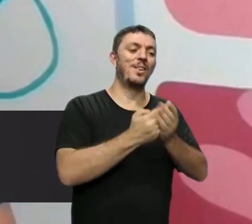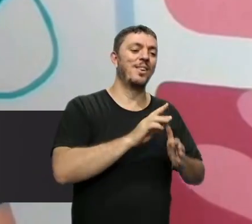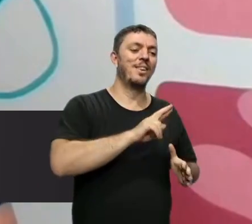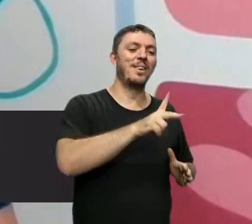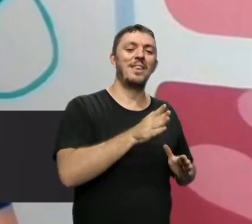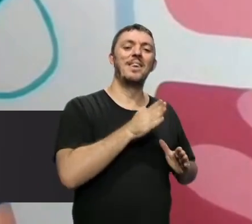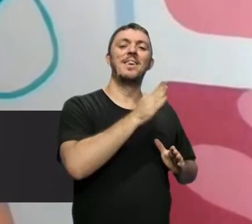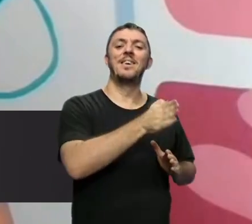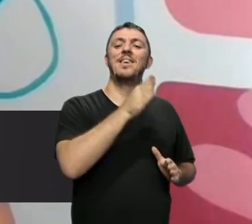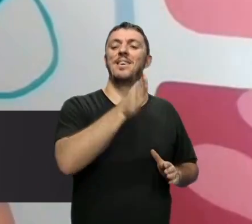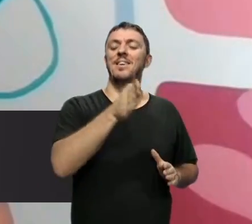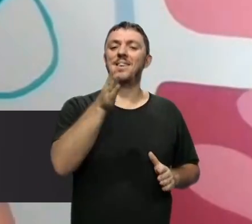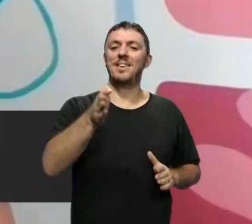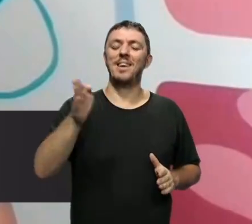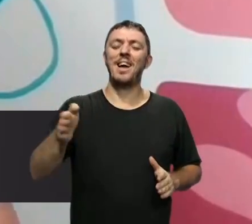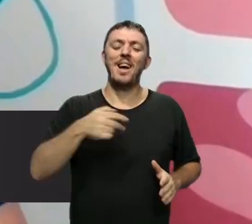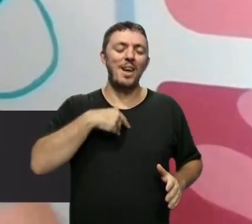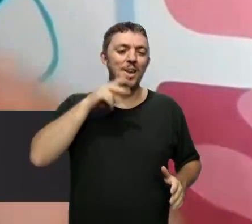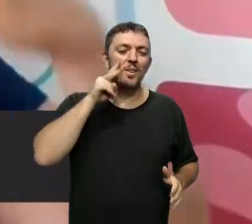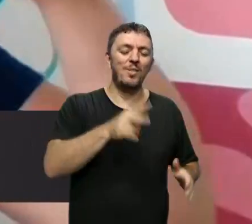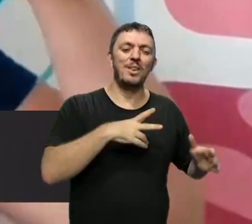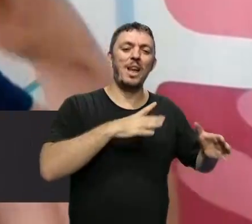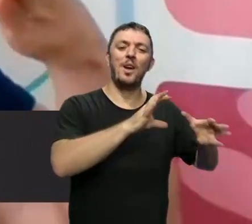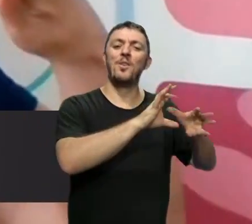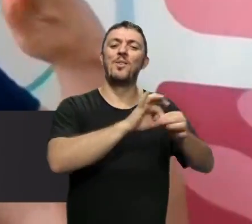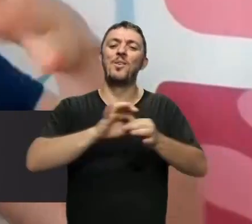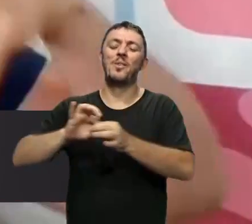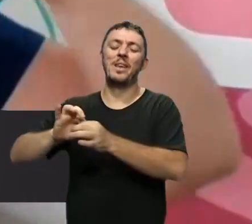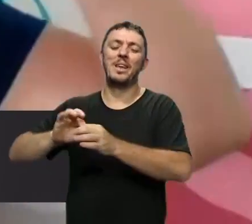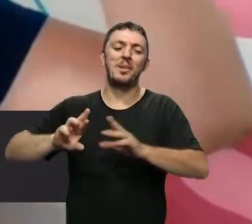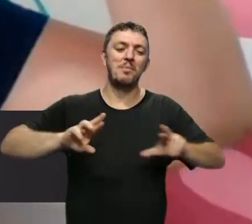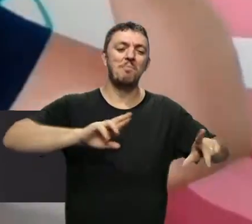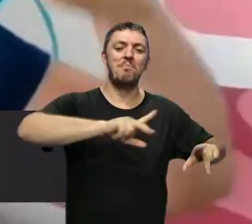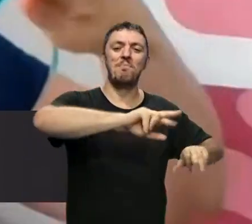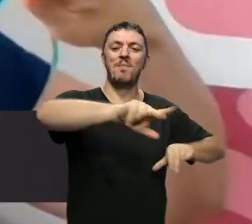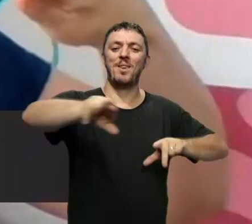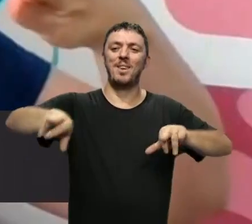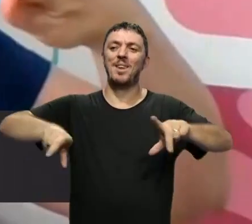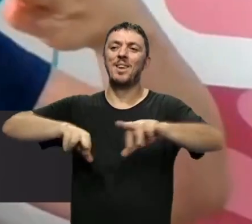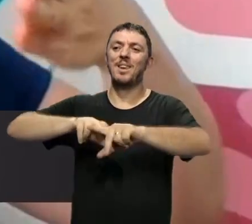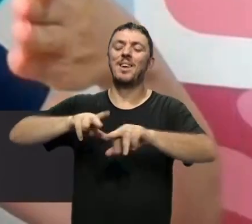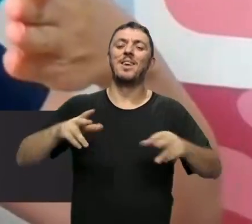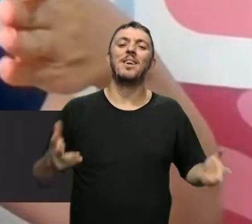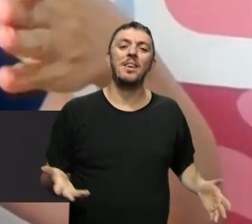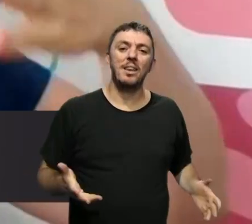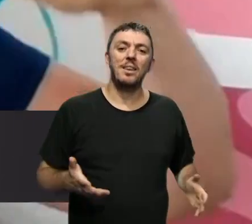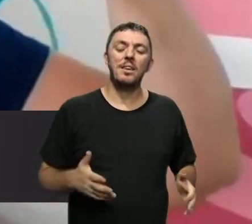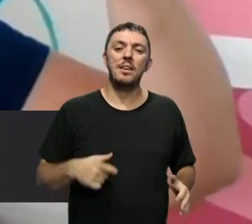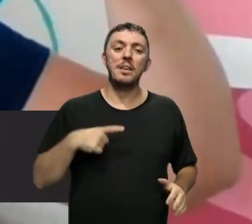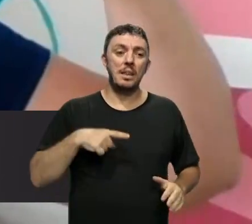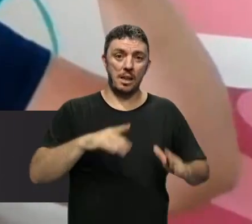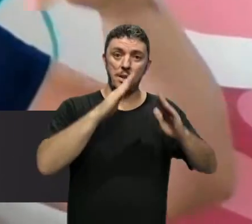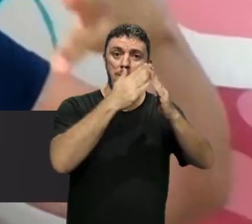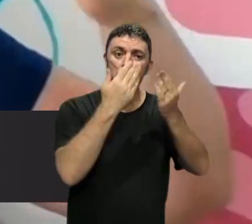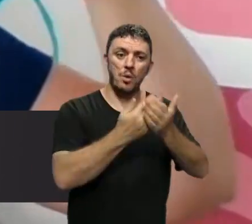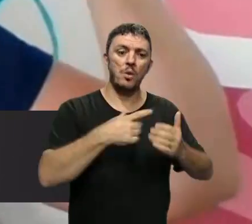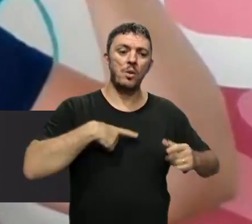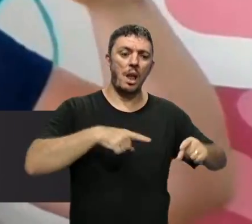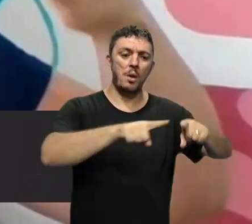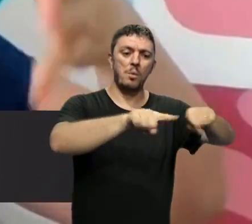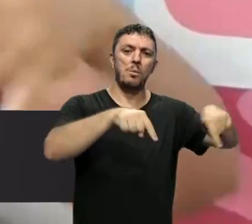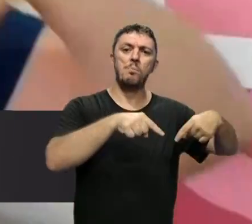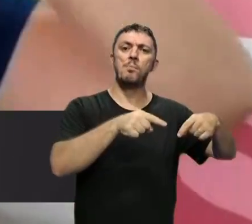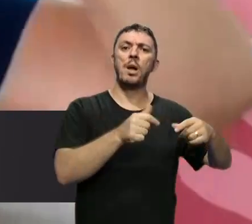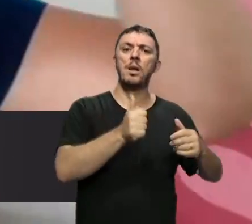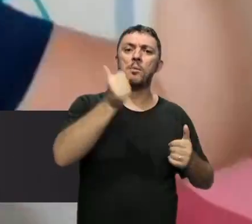pude viver muitos contextos diferentes, desde uma escola que tinha um espaço aberto,